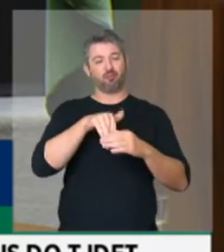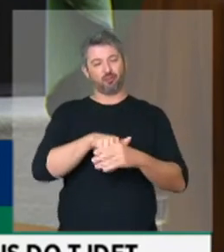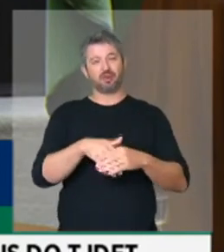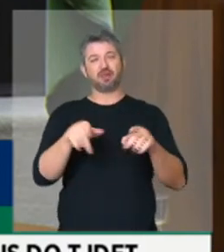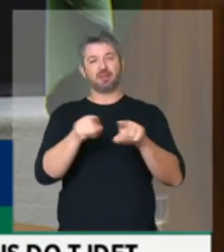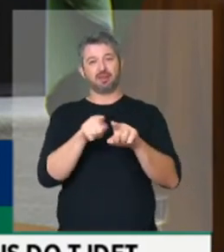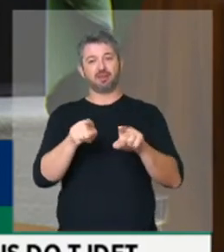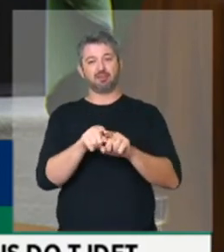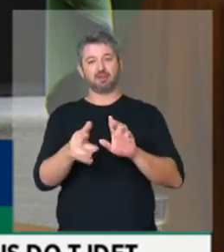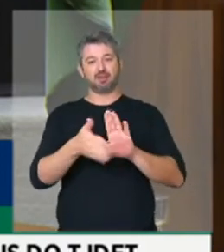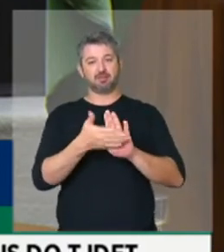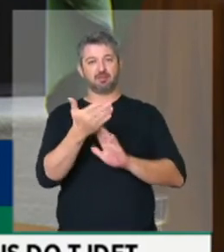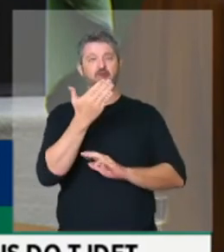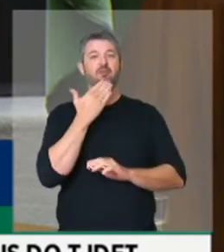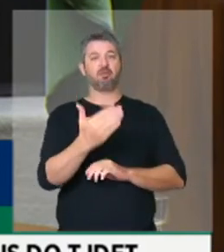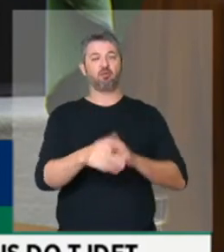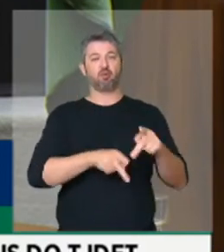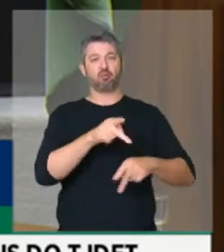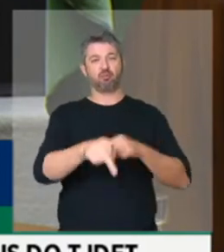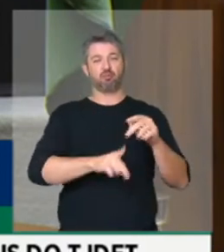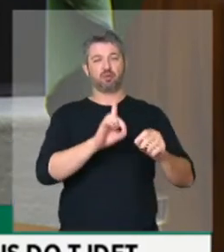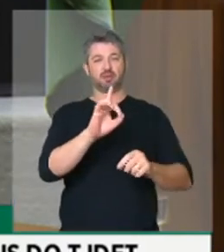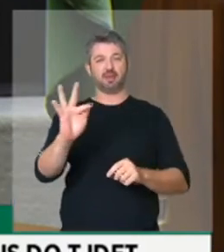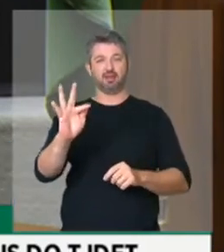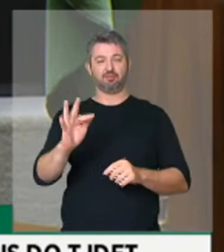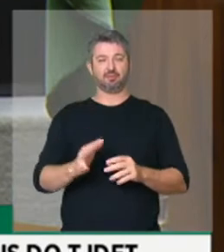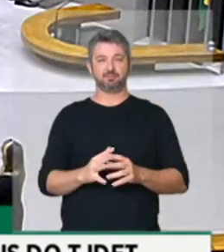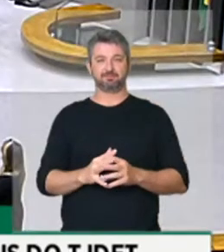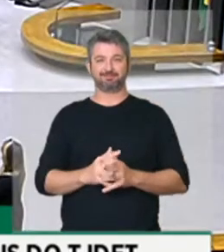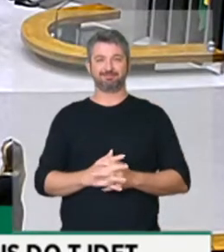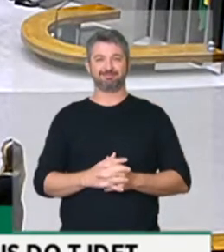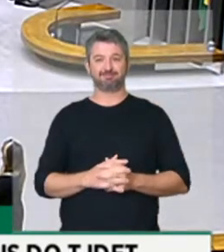esta proposição para o povo do Distrito Federal.